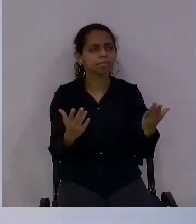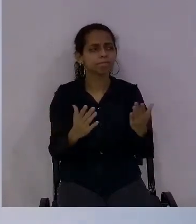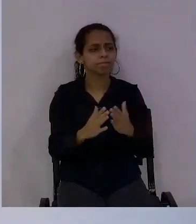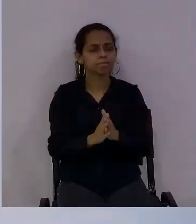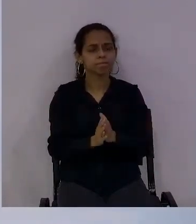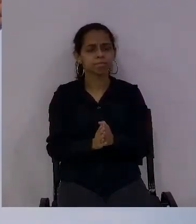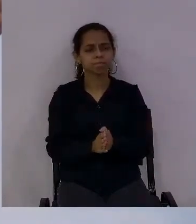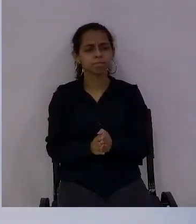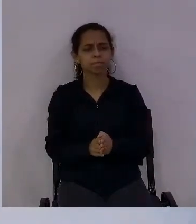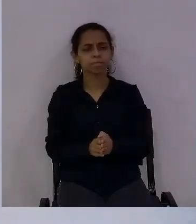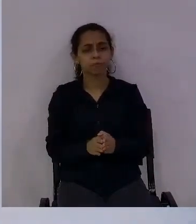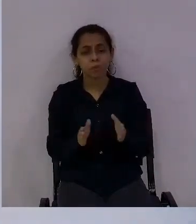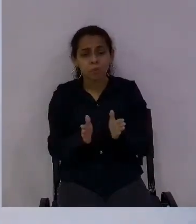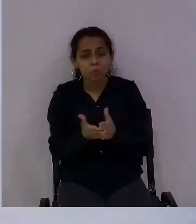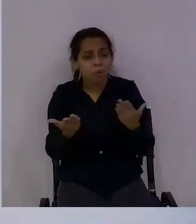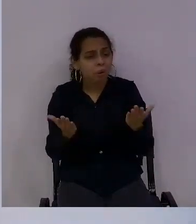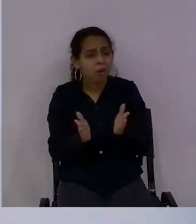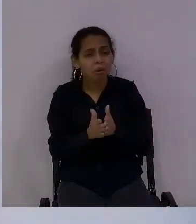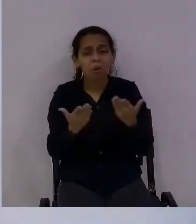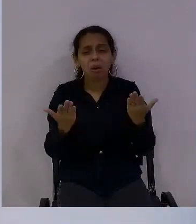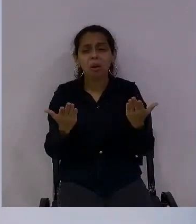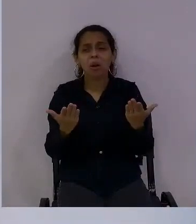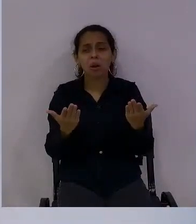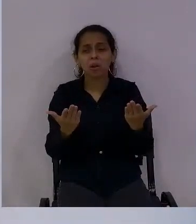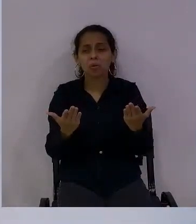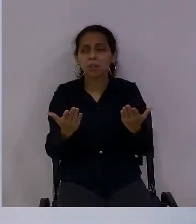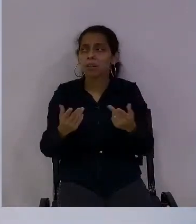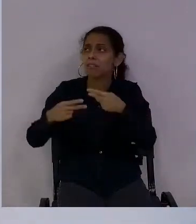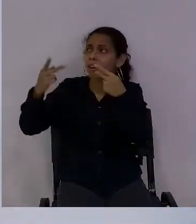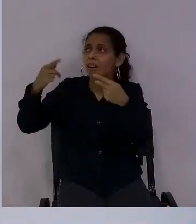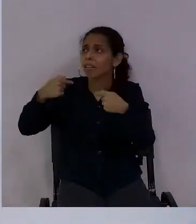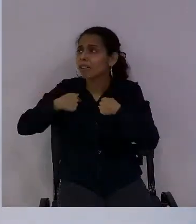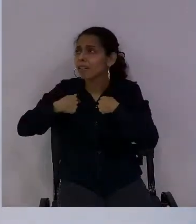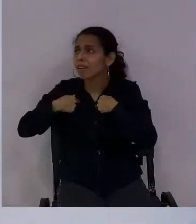Assinam o termo de pobreza, oferecendo ao